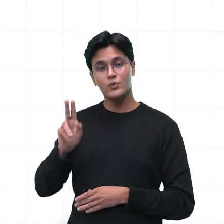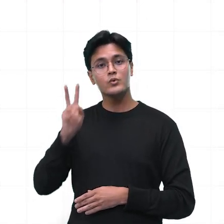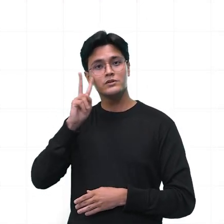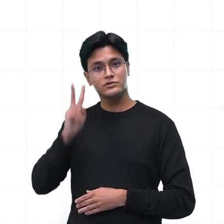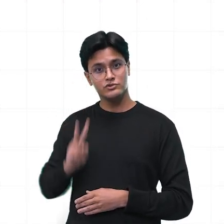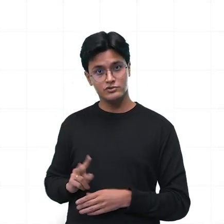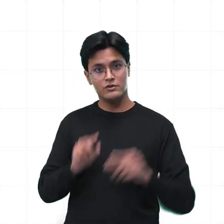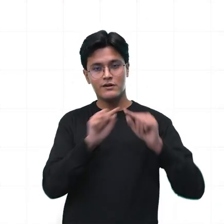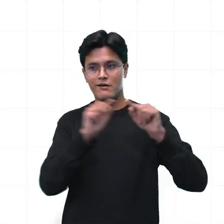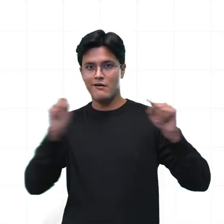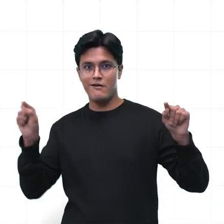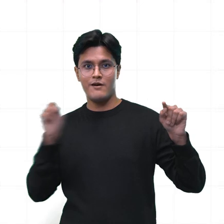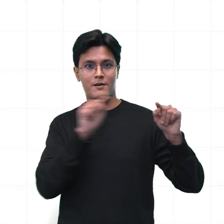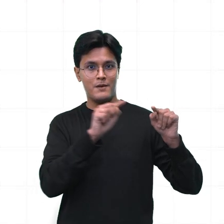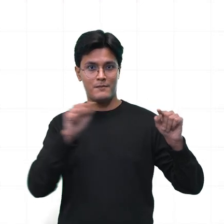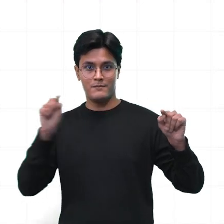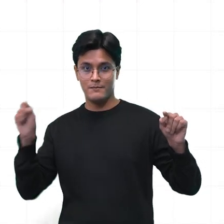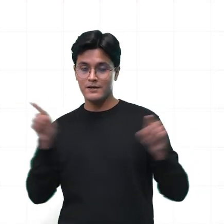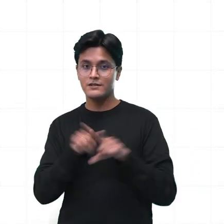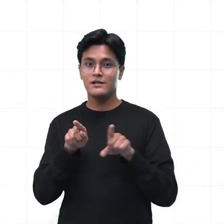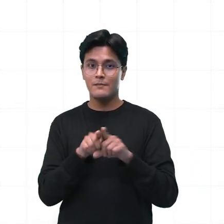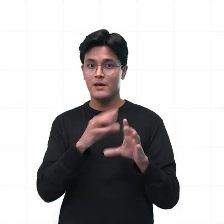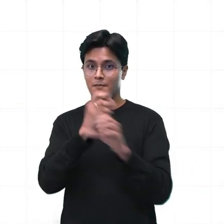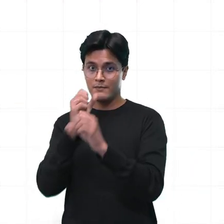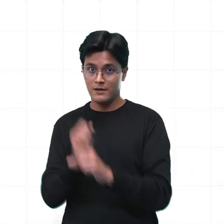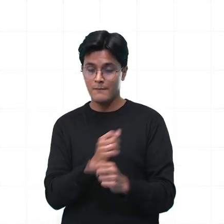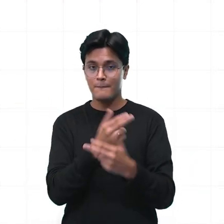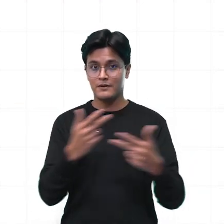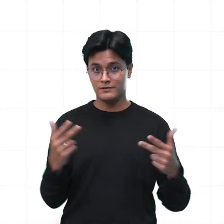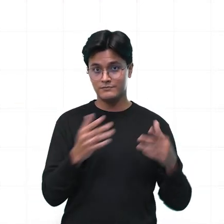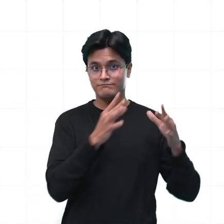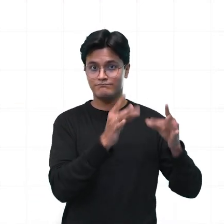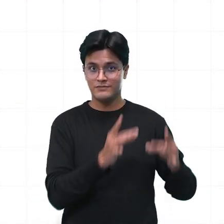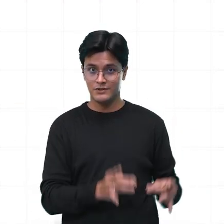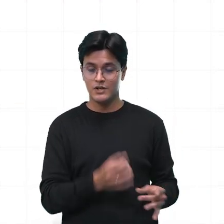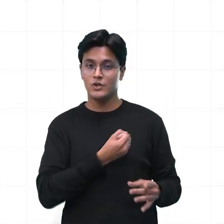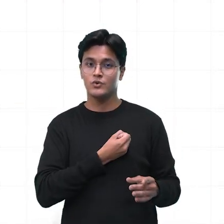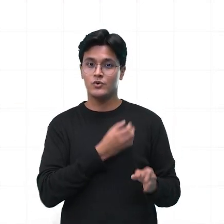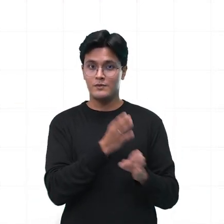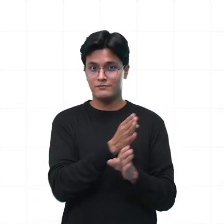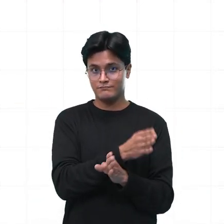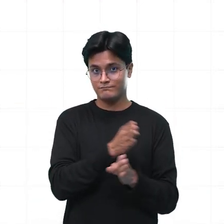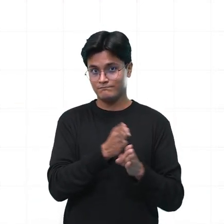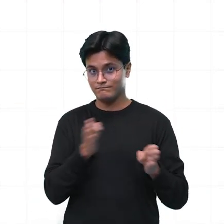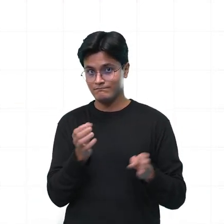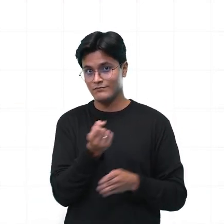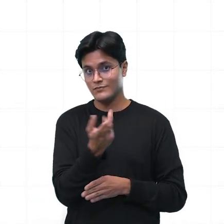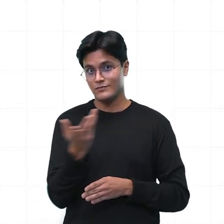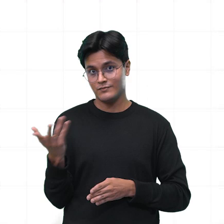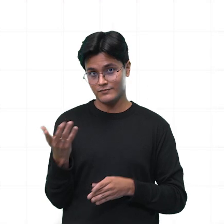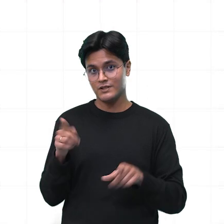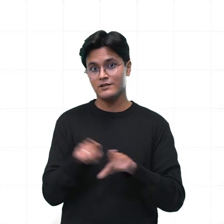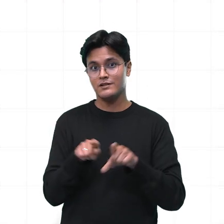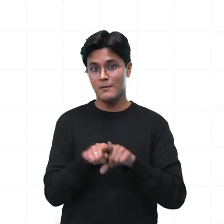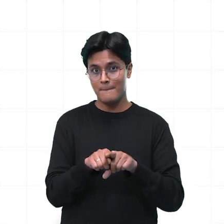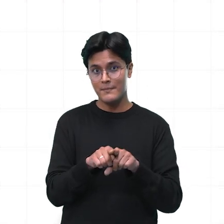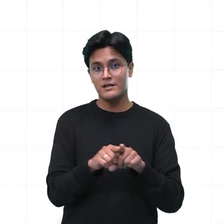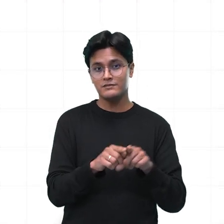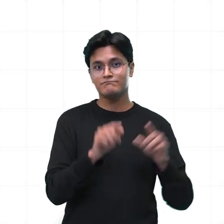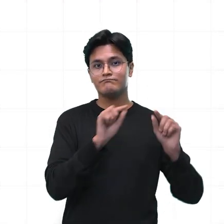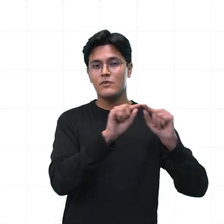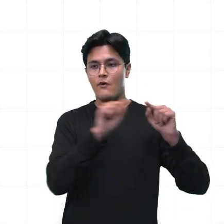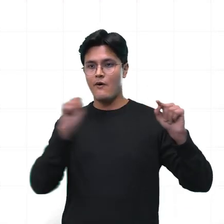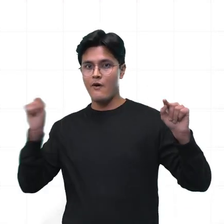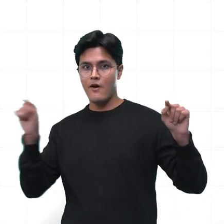da reta numérica e operações o detalhamento número inteiro relativo e posição na reta